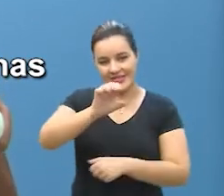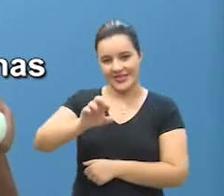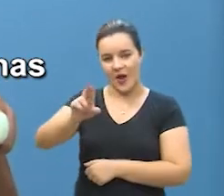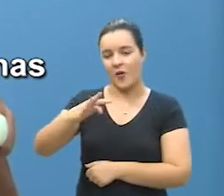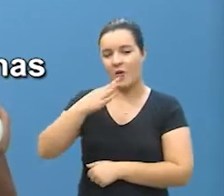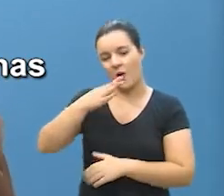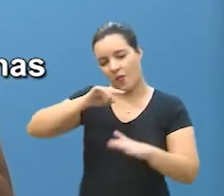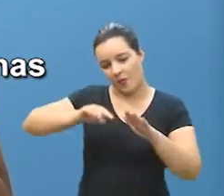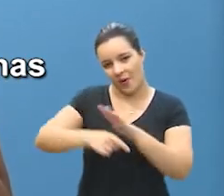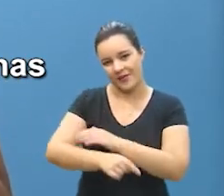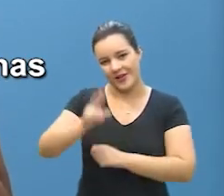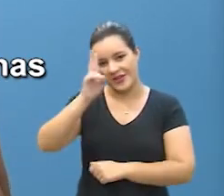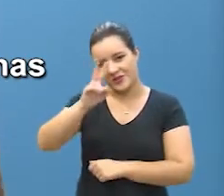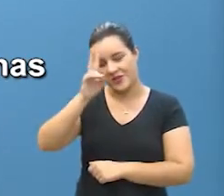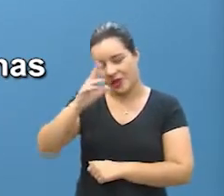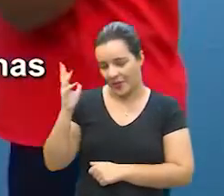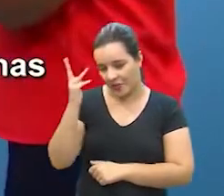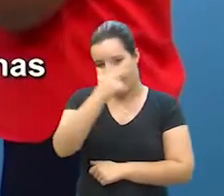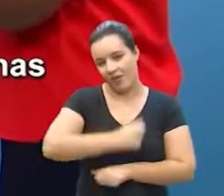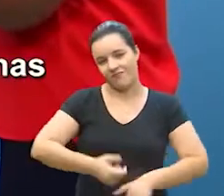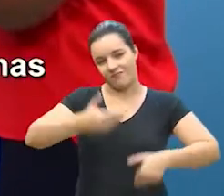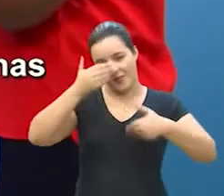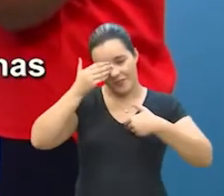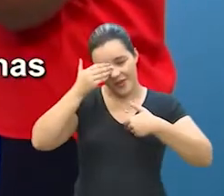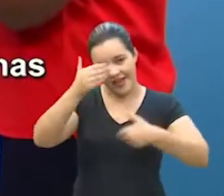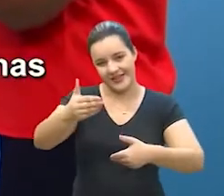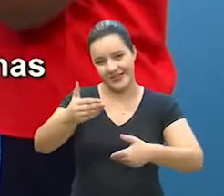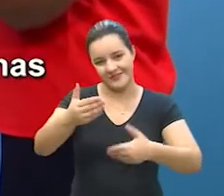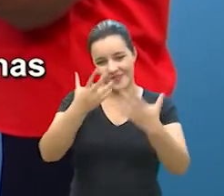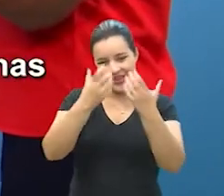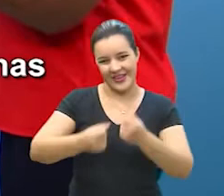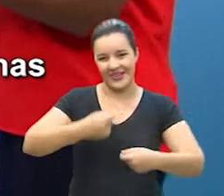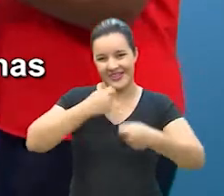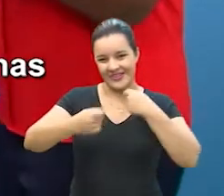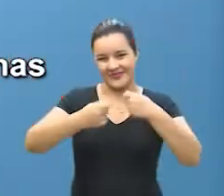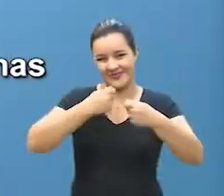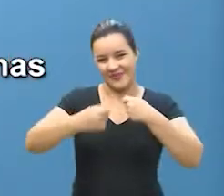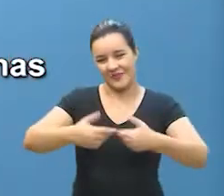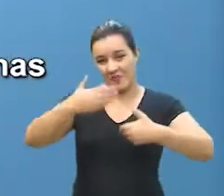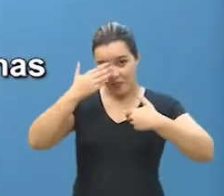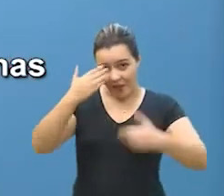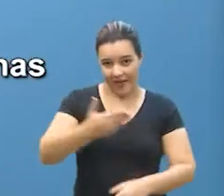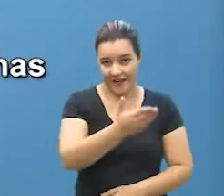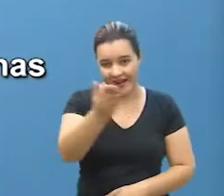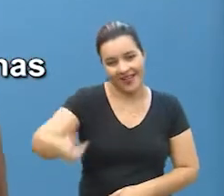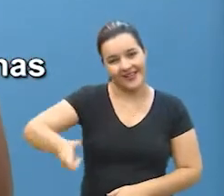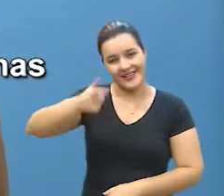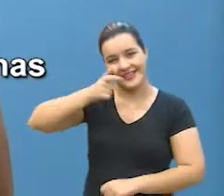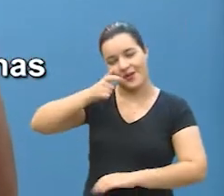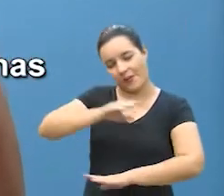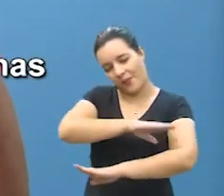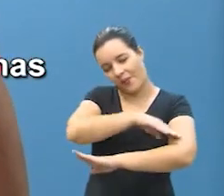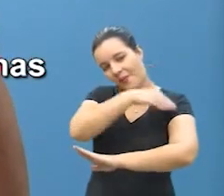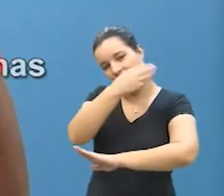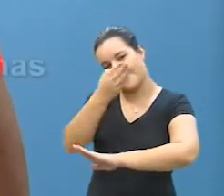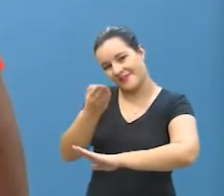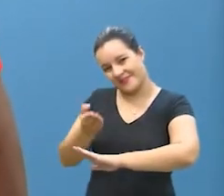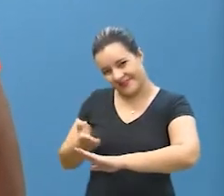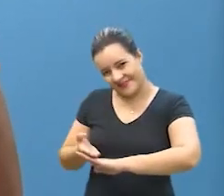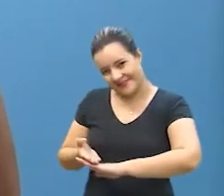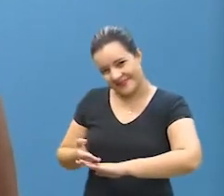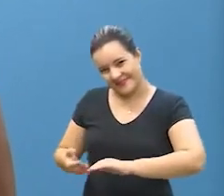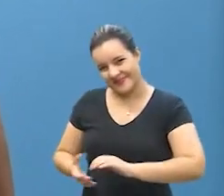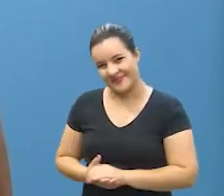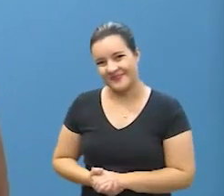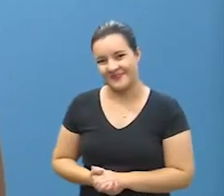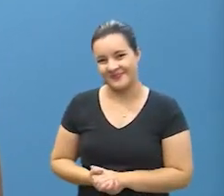conhecer mais um pouquinho dessa história tão bonita. Obrigada pela sua presença aqui comigo e obrigada a você que esteve comigo, com a